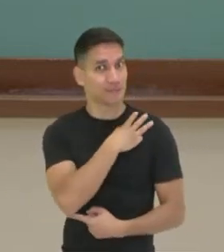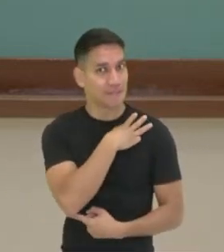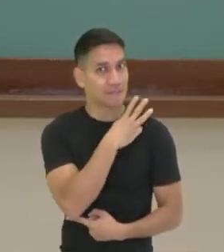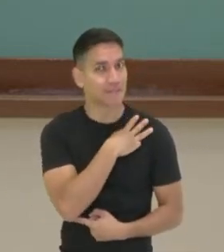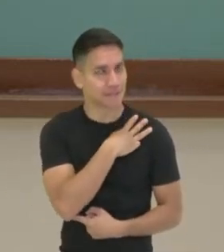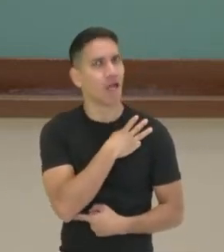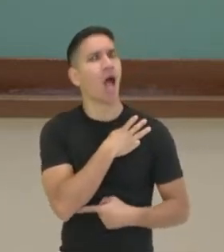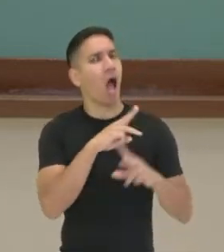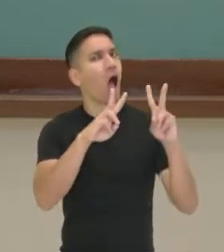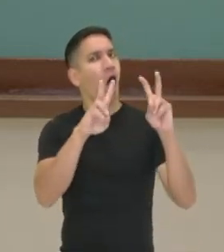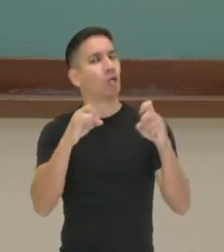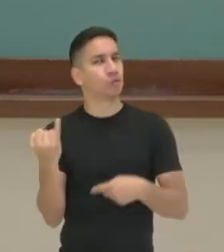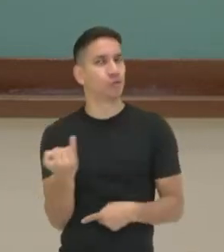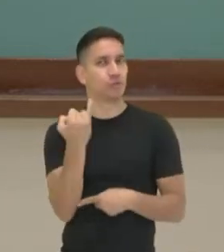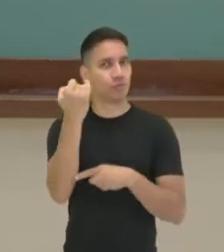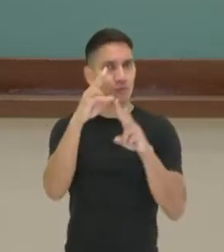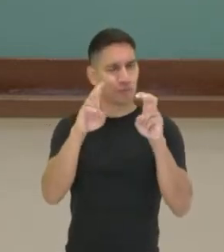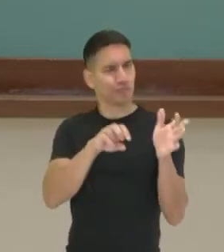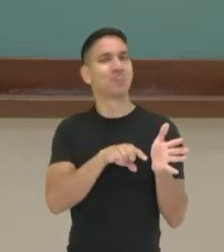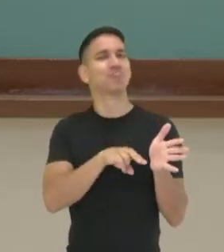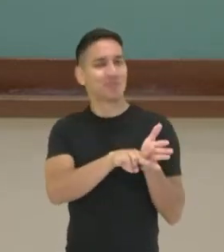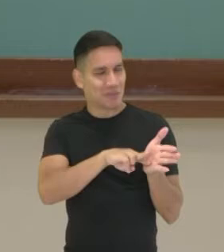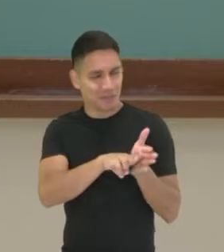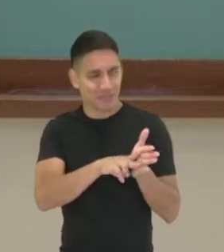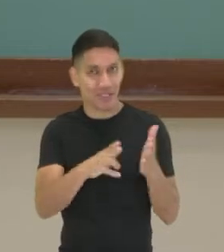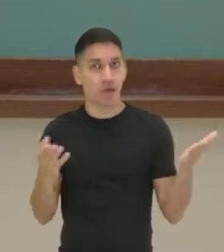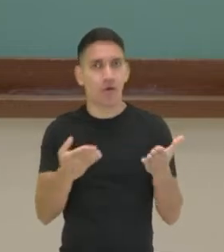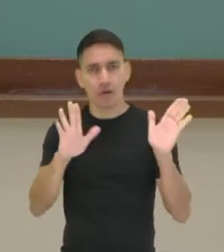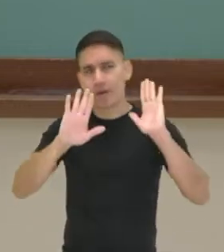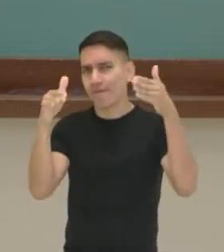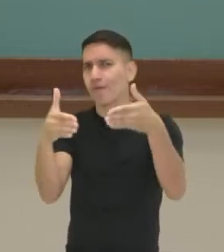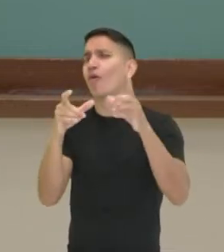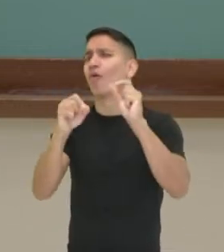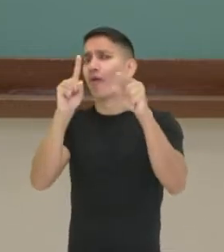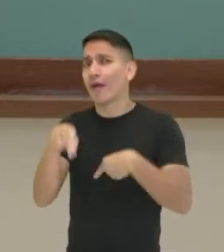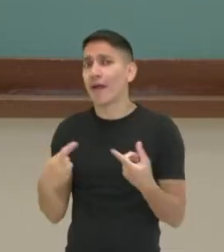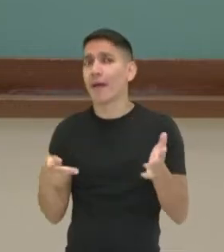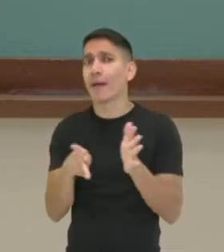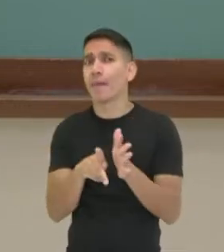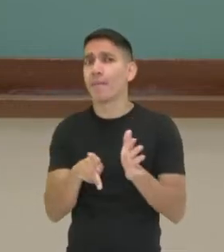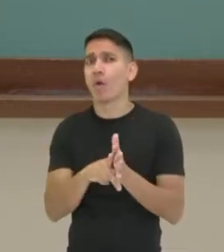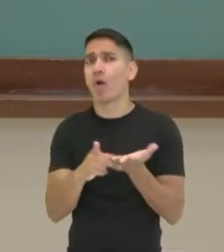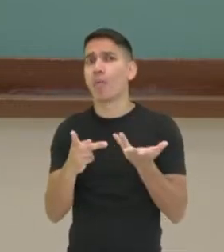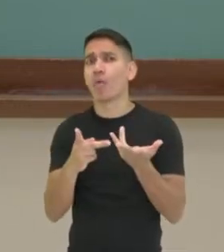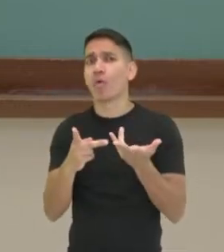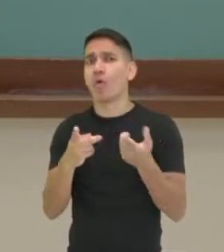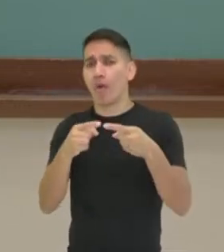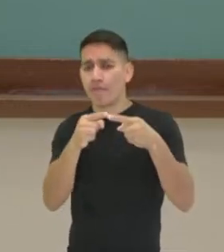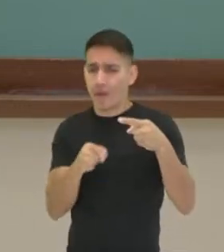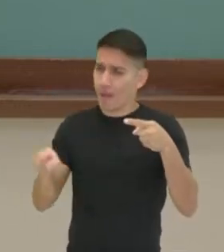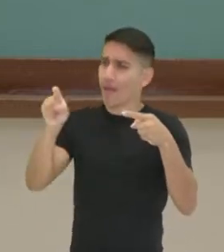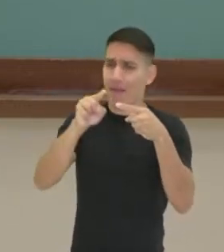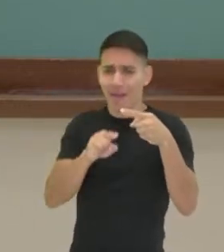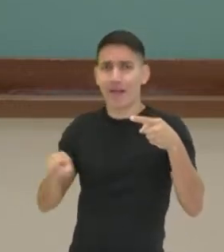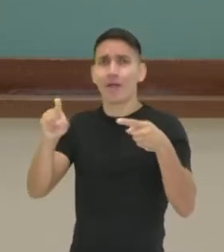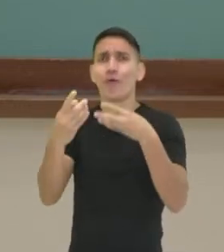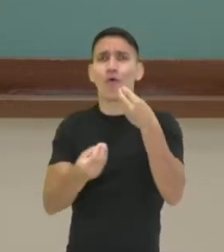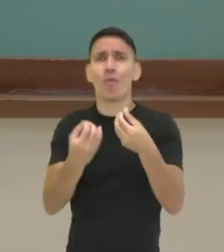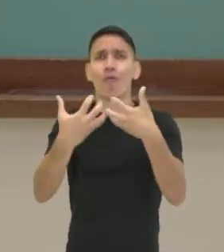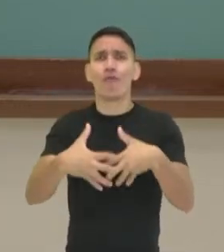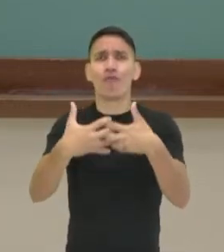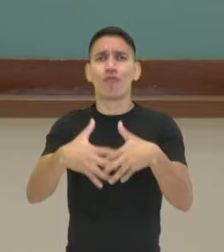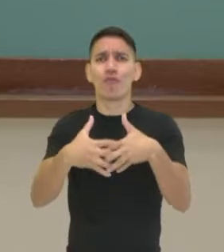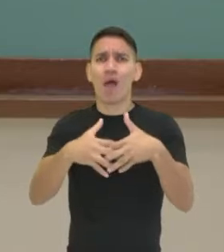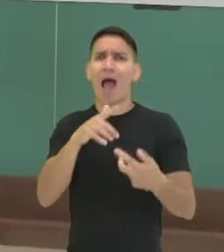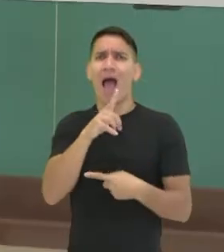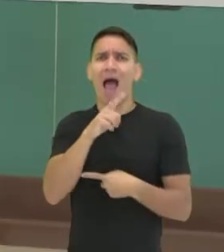assuntos importantíssimos sobre ecologia e hoje com foco nos ciclos biogeoquímicos, né? Falando agora da água, beleza? Então